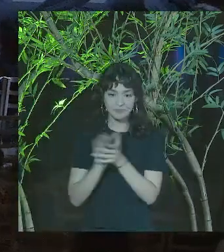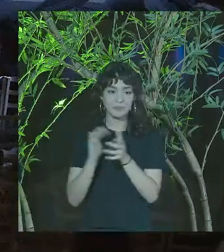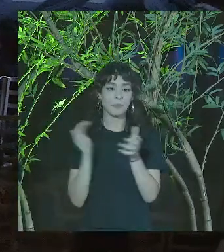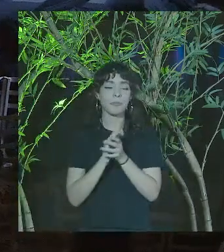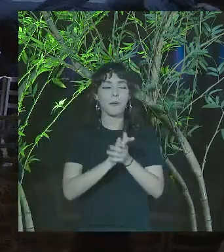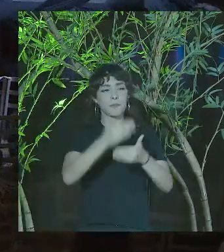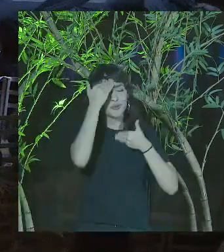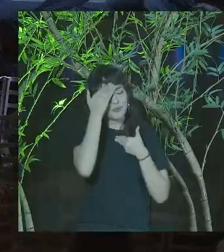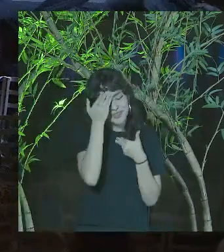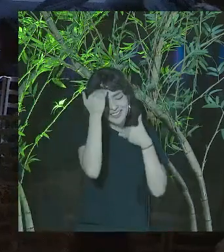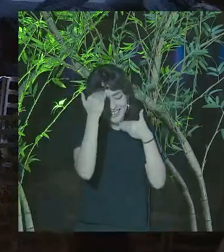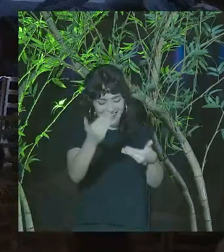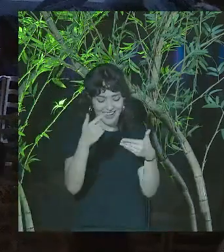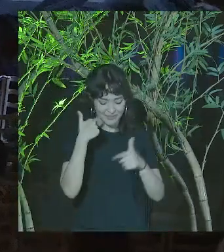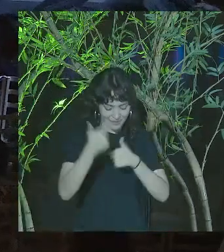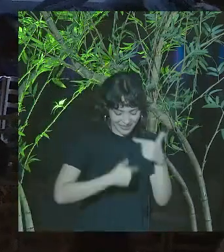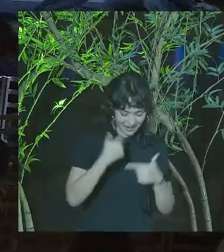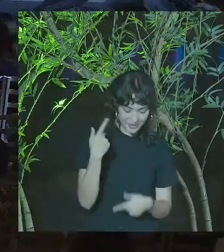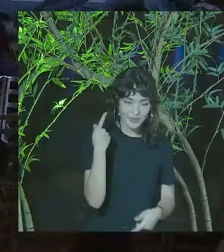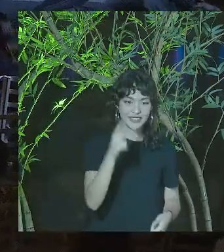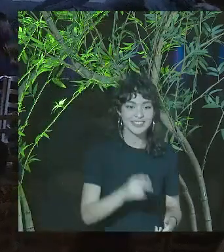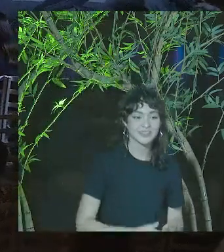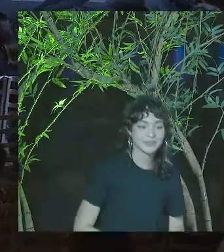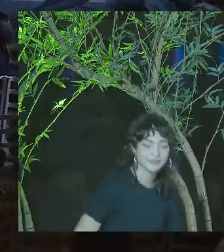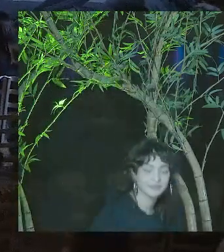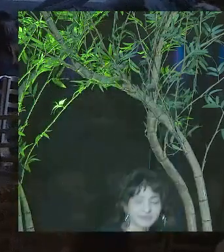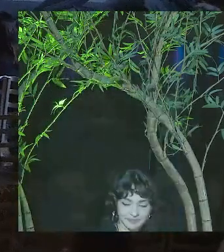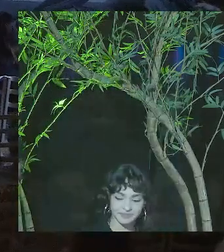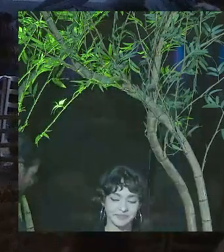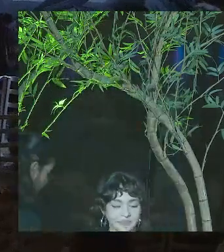Muito obrigada pelo trabalho de vocês.